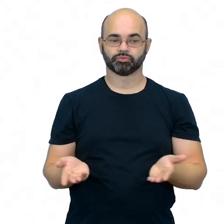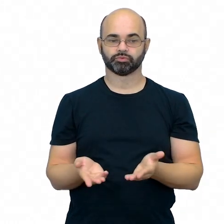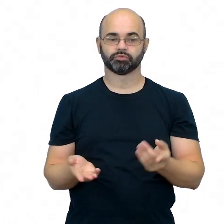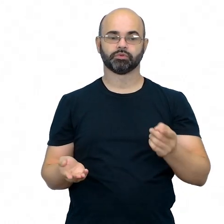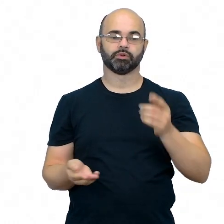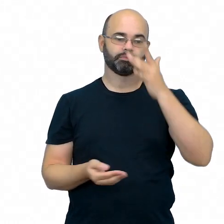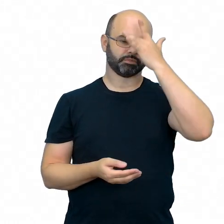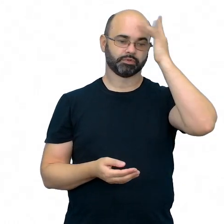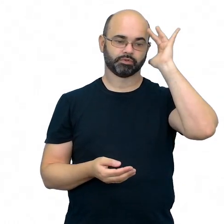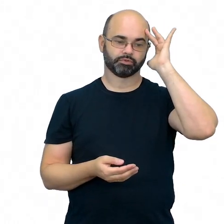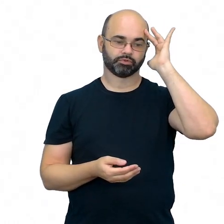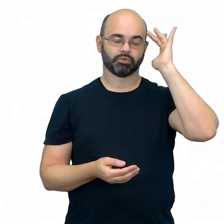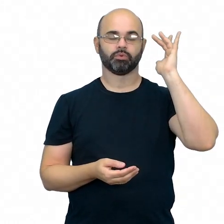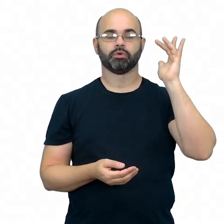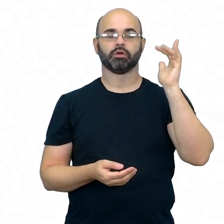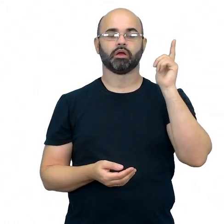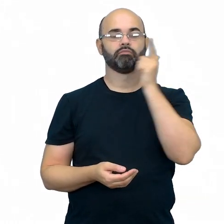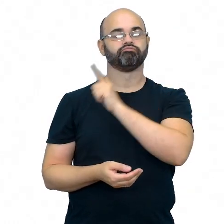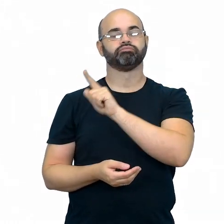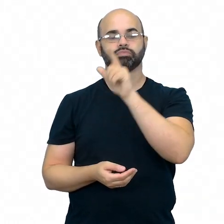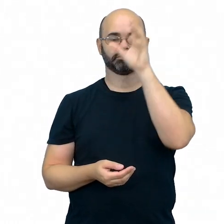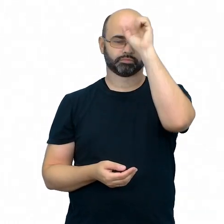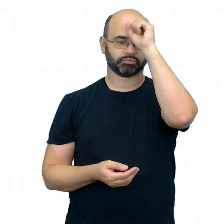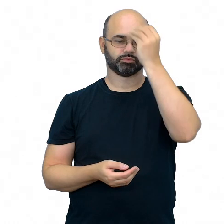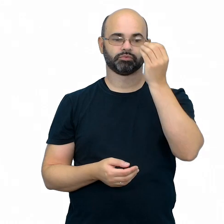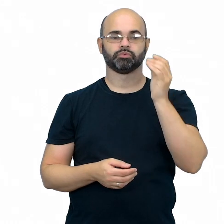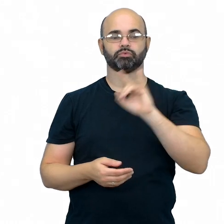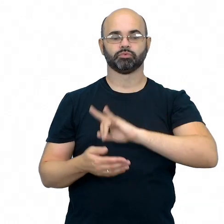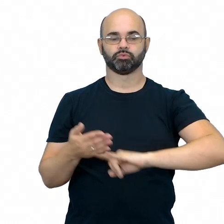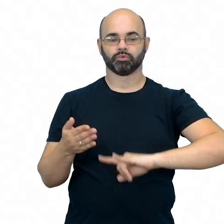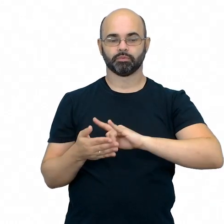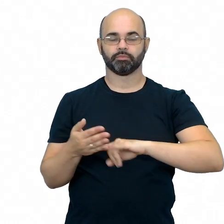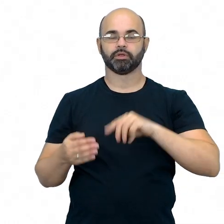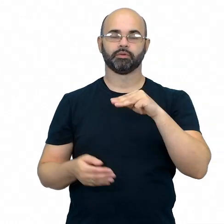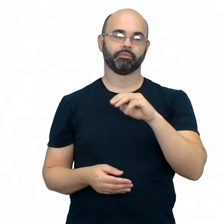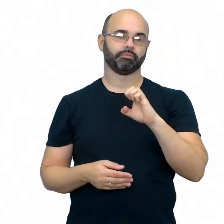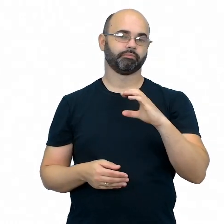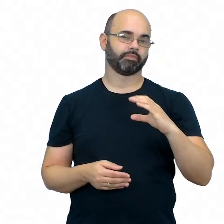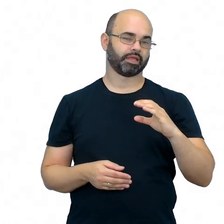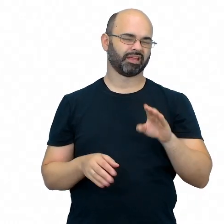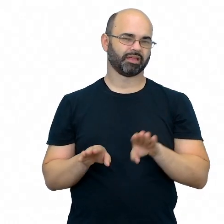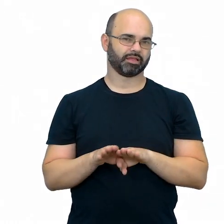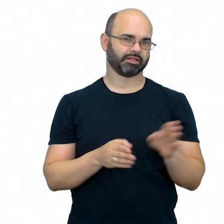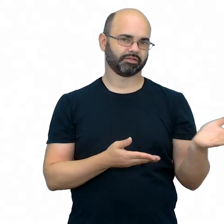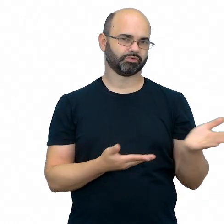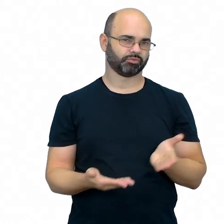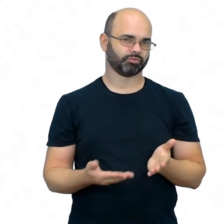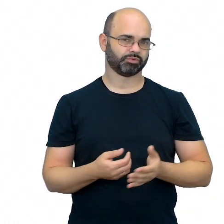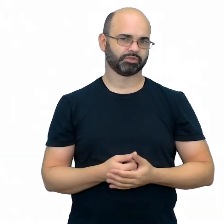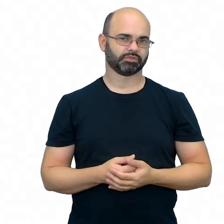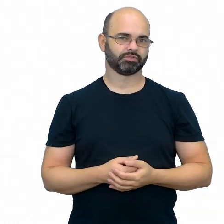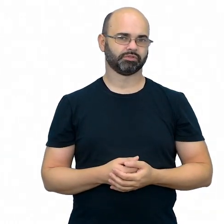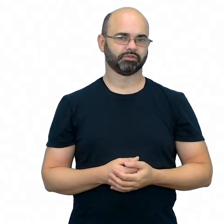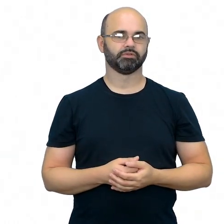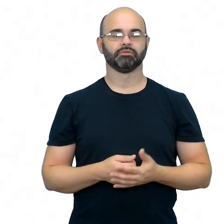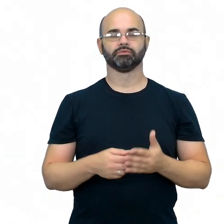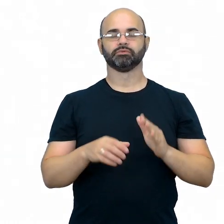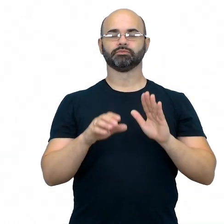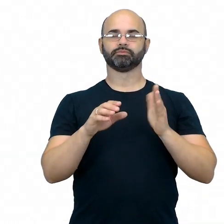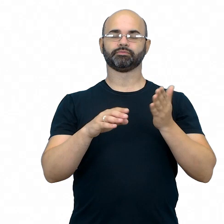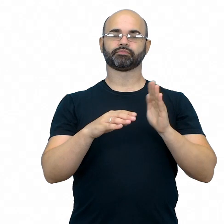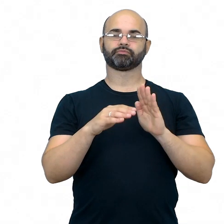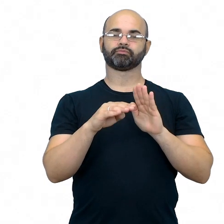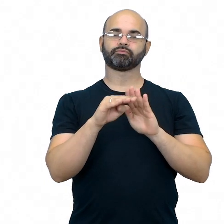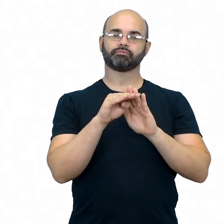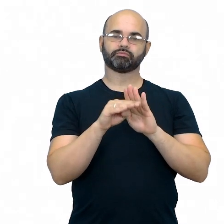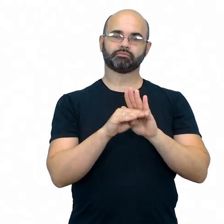estudantes. Temos os documentos do MEC, né, que falam sobre a importância dessa base nacional comum curricular e o quanto